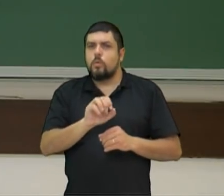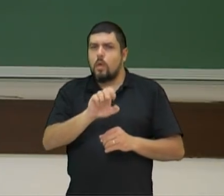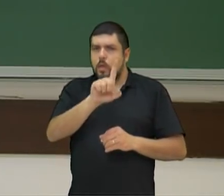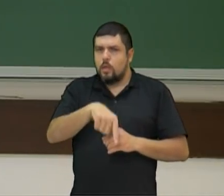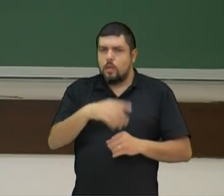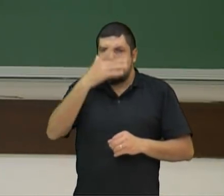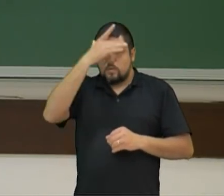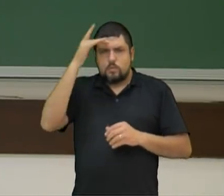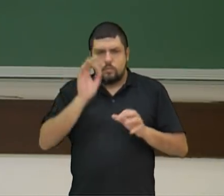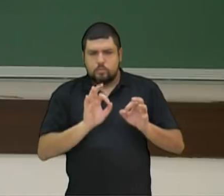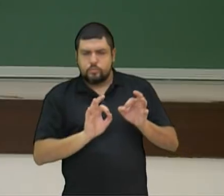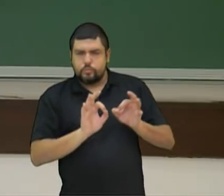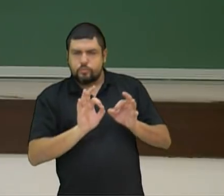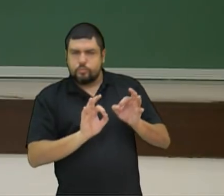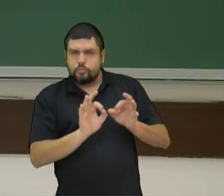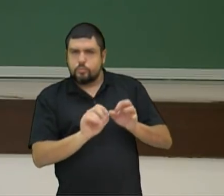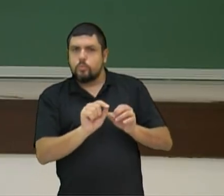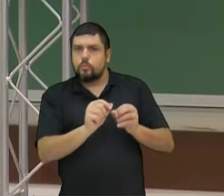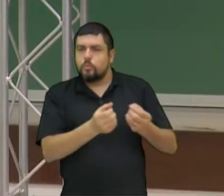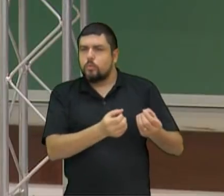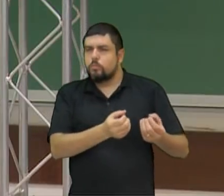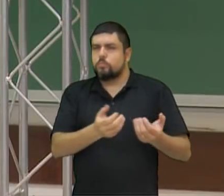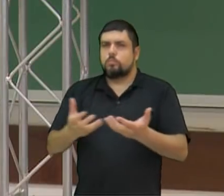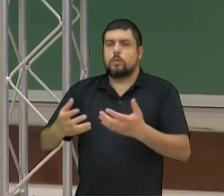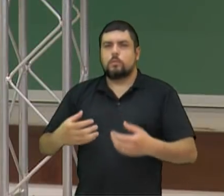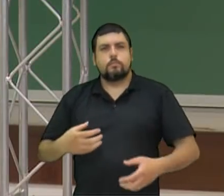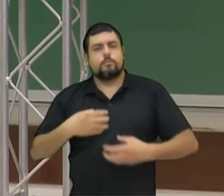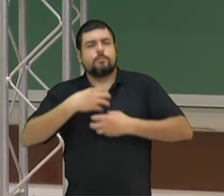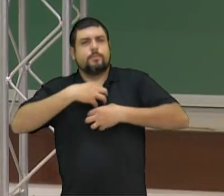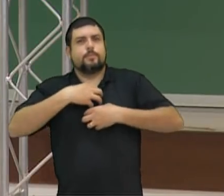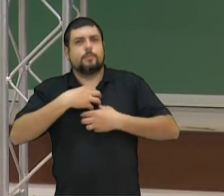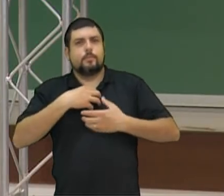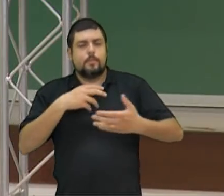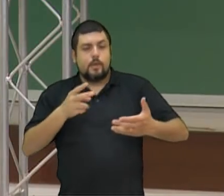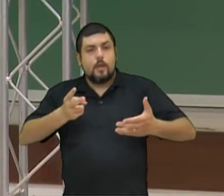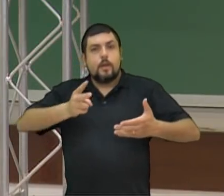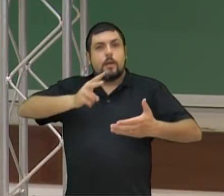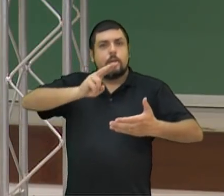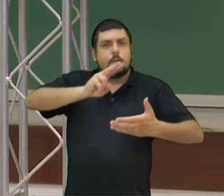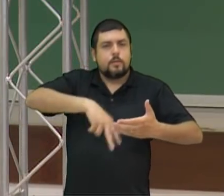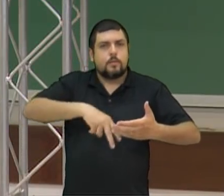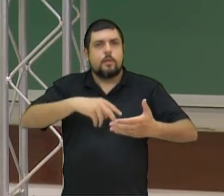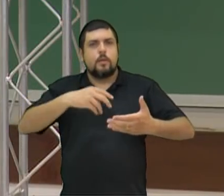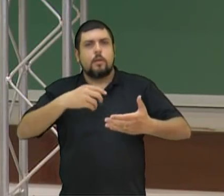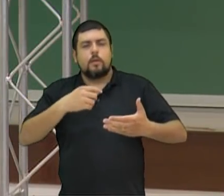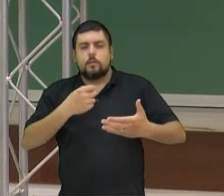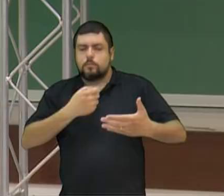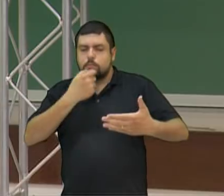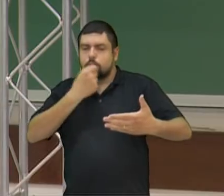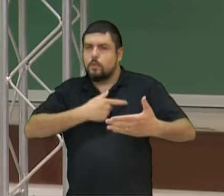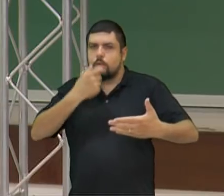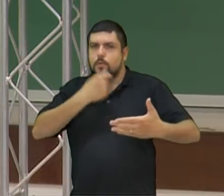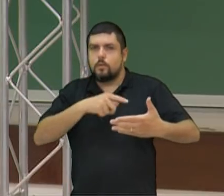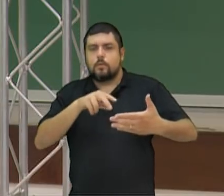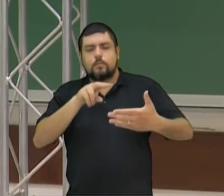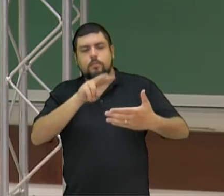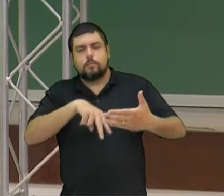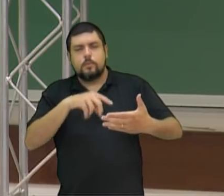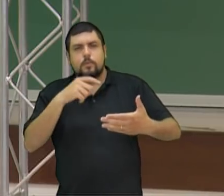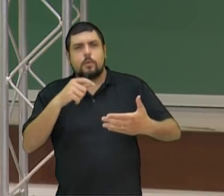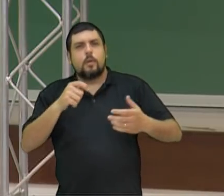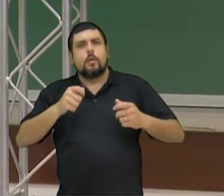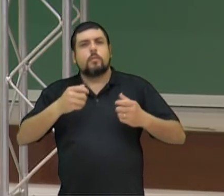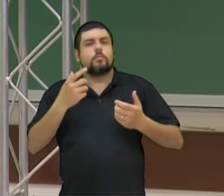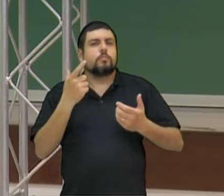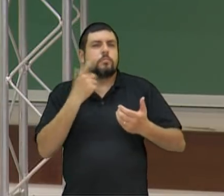a tirinha pretende provocar um efeito de sentido, né? Fazer com que o leitor compreenda, interprete de determinada forma, né?